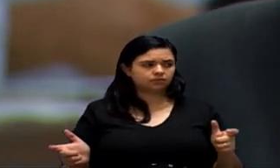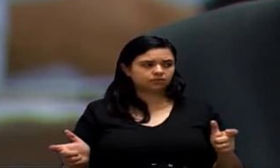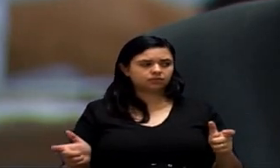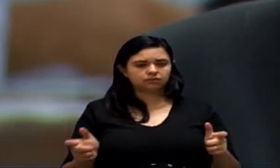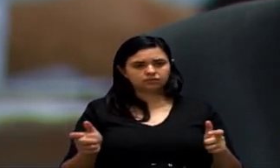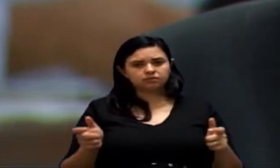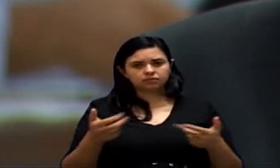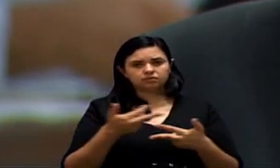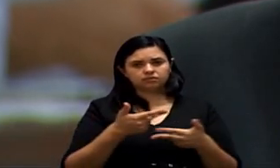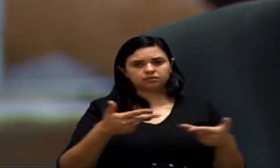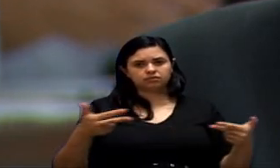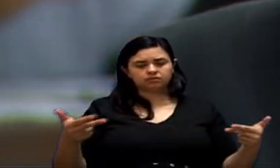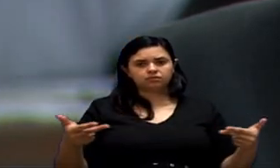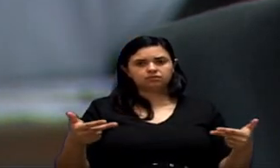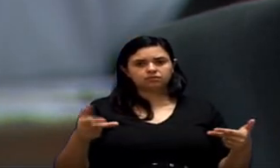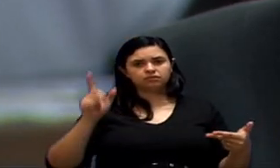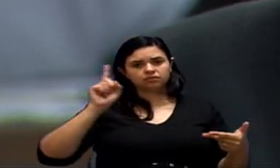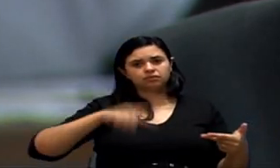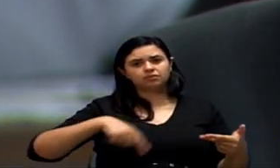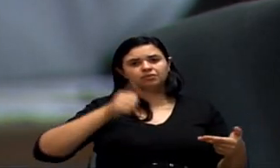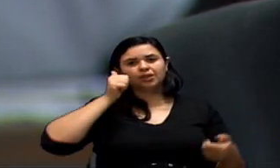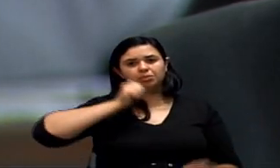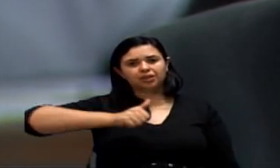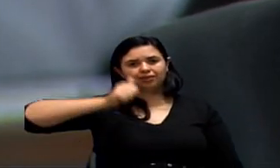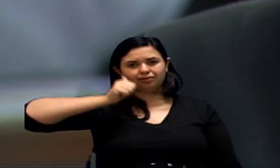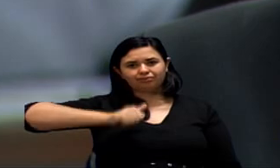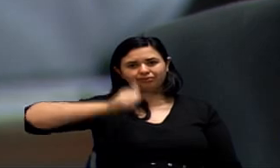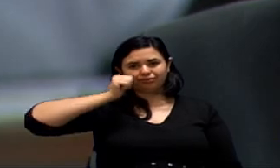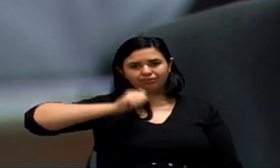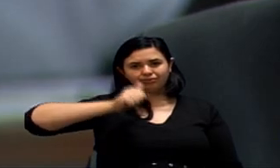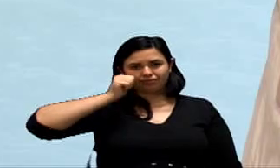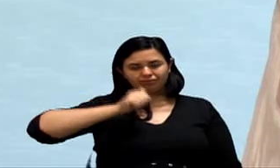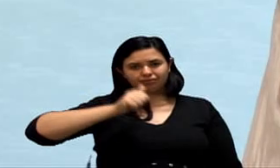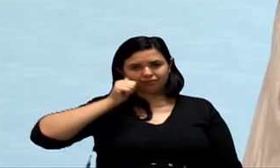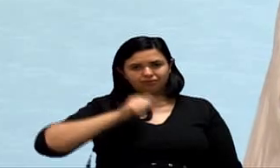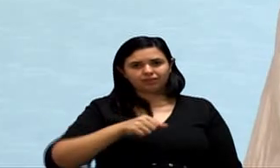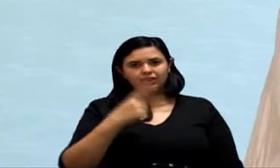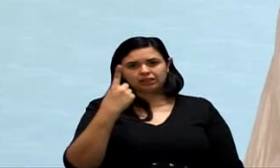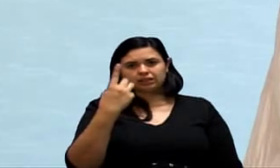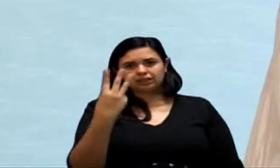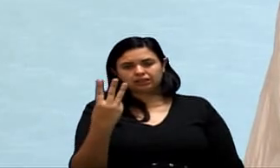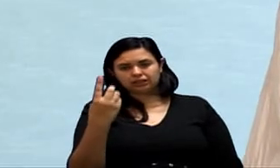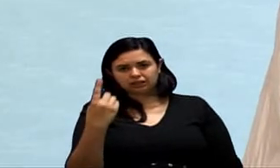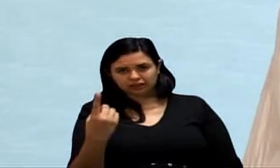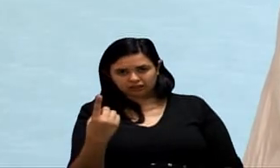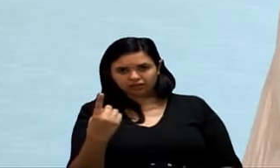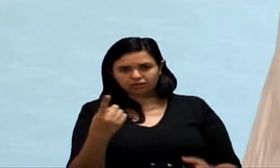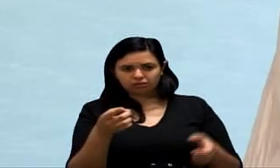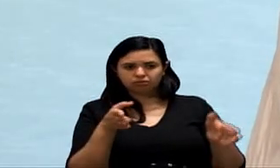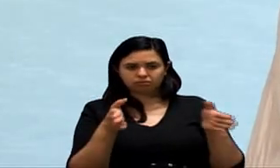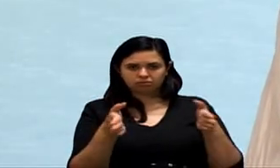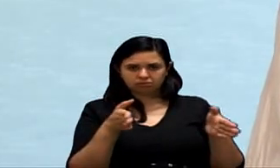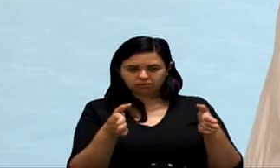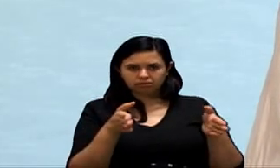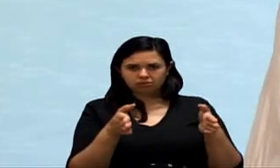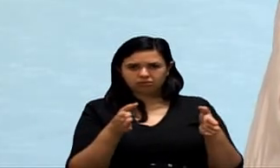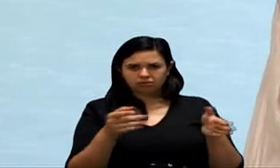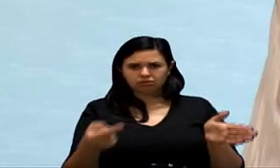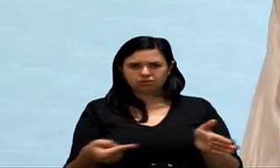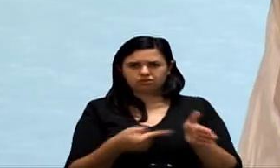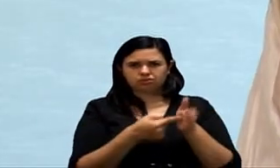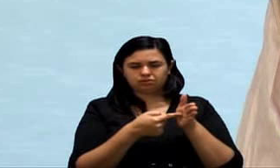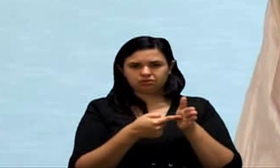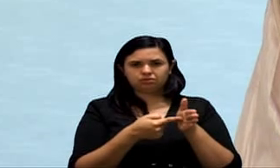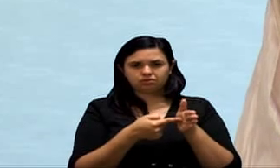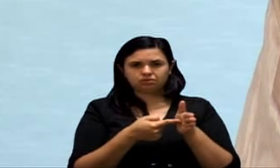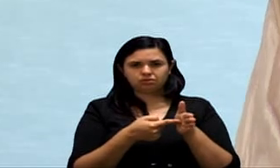desses casos, a maioria é menina. De 131, 78 casos ocorreram com meninas